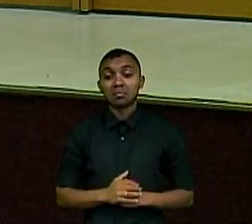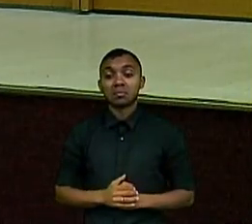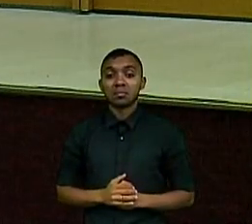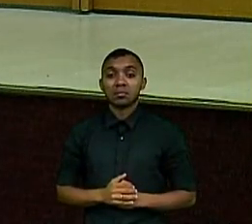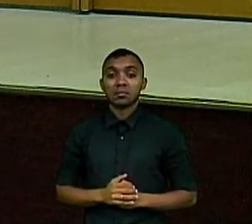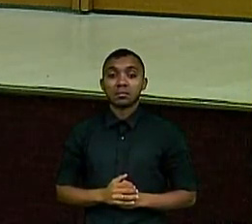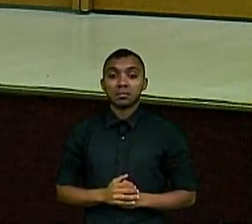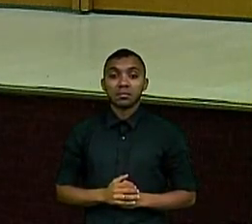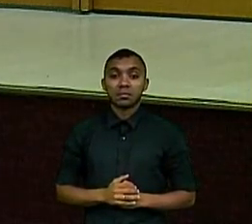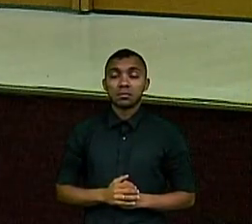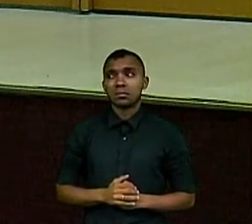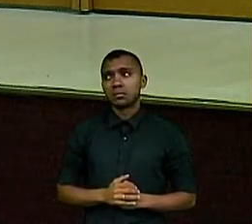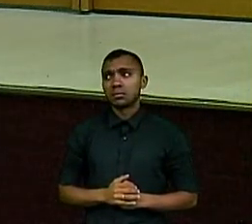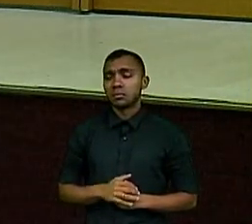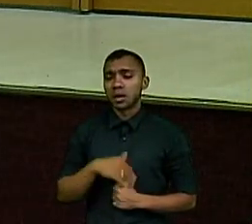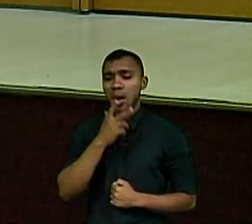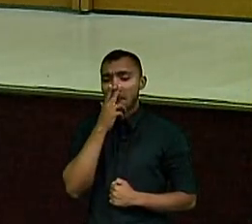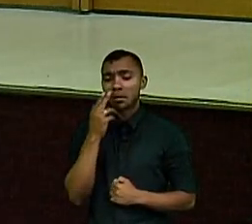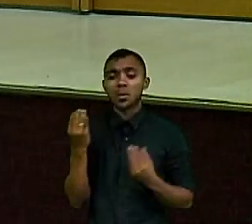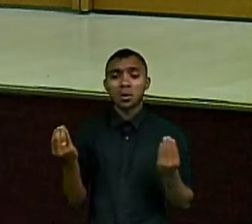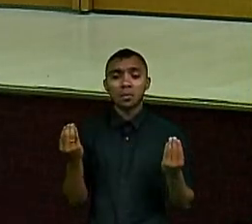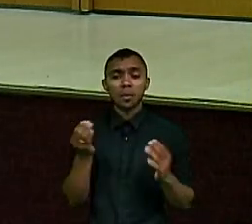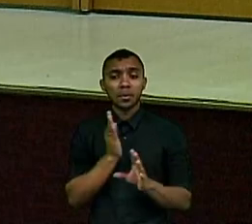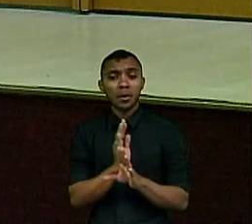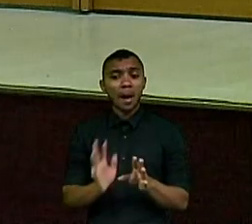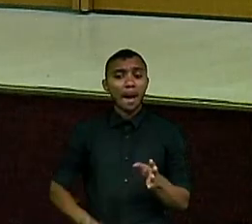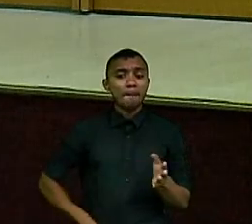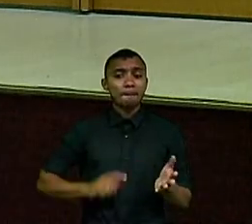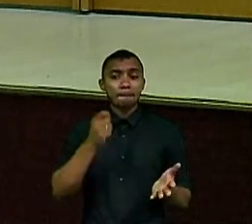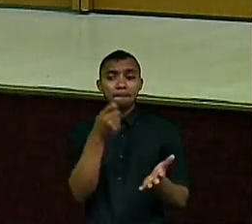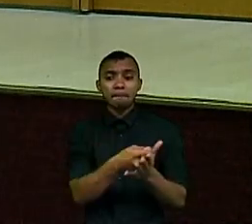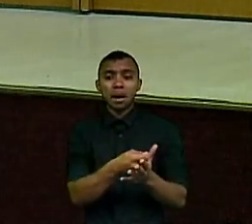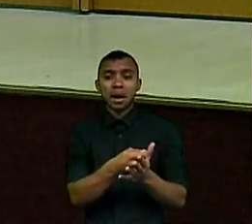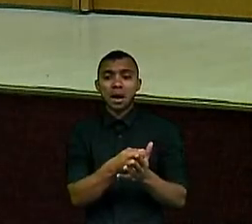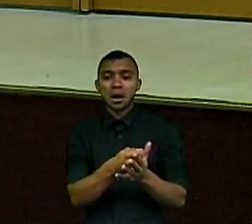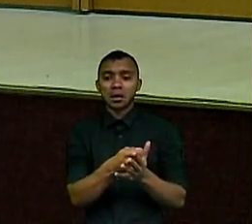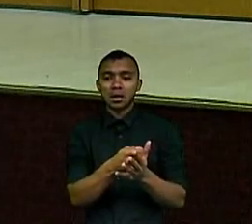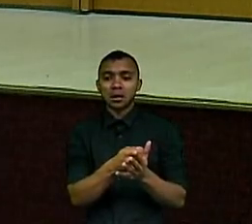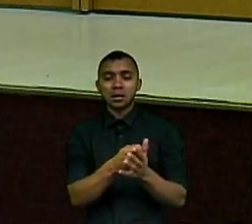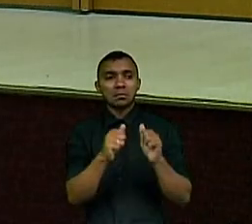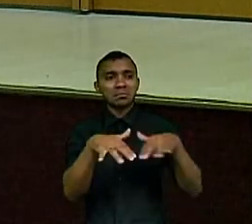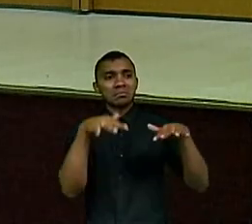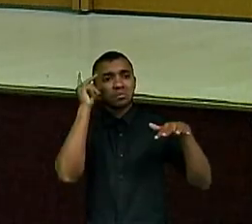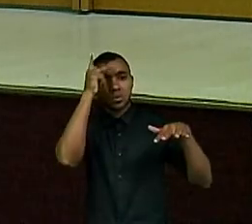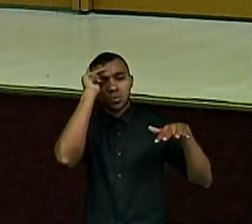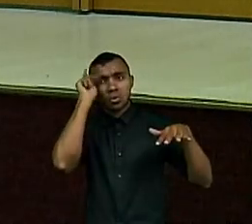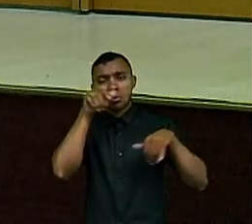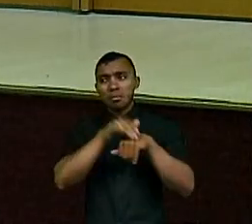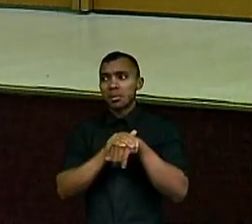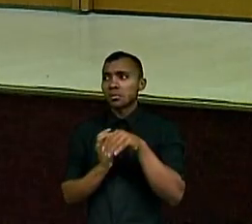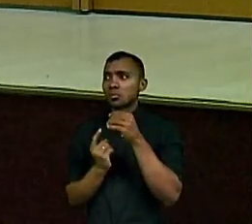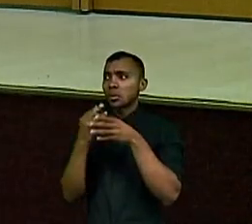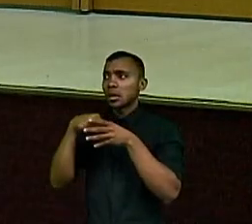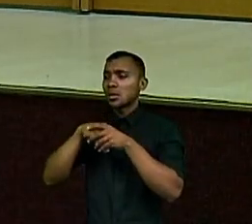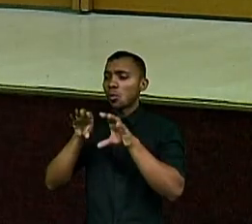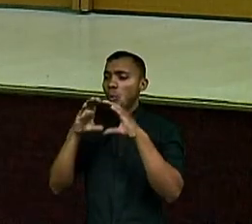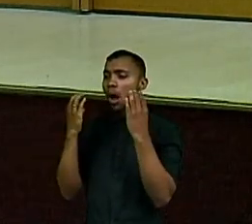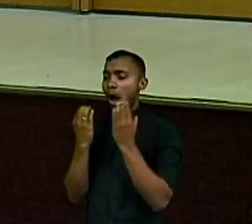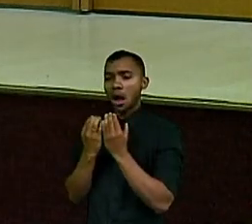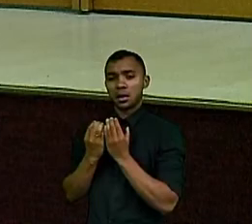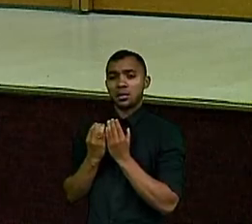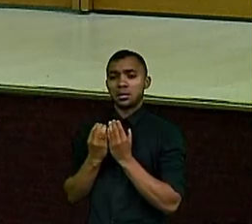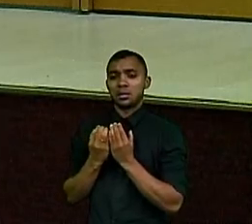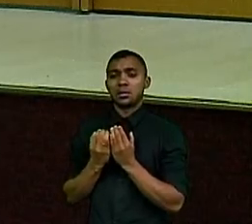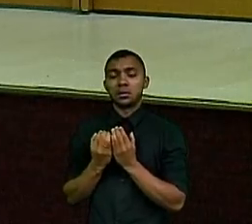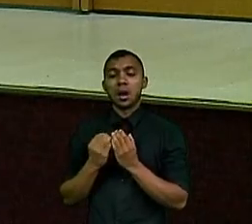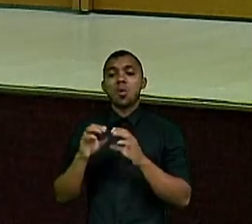filosoficamente ingrata porque você tá pagando para excluir as pessoas do acesso aquele espaço só você tem muita dentista essa ideia